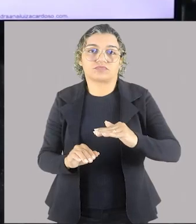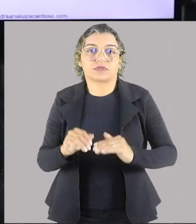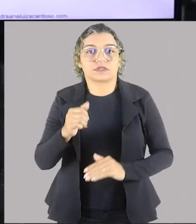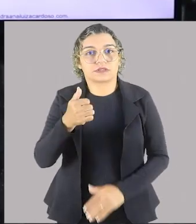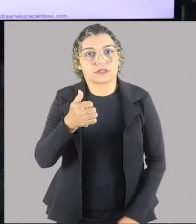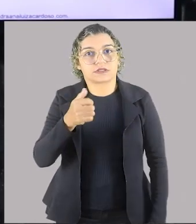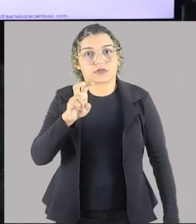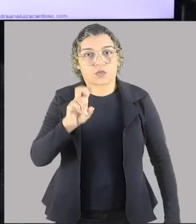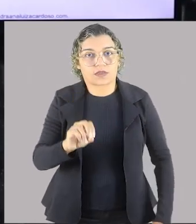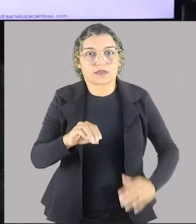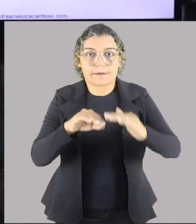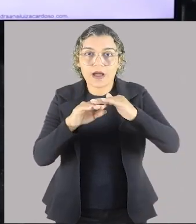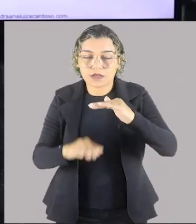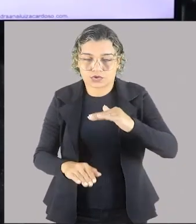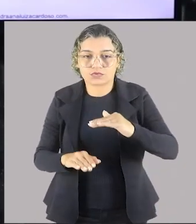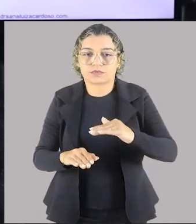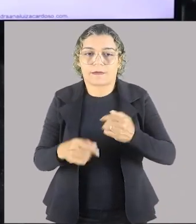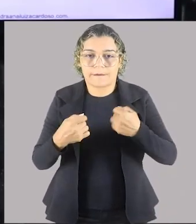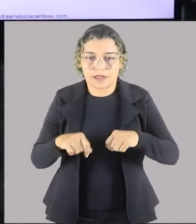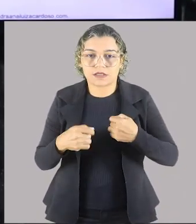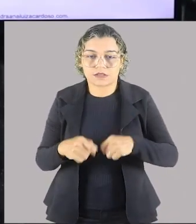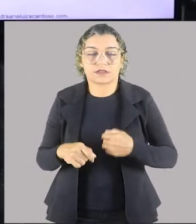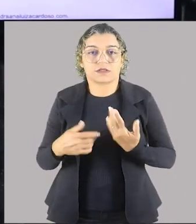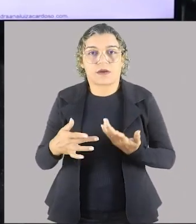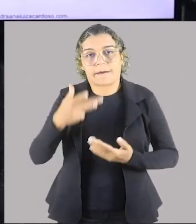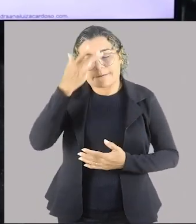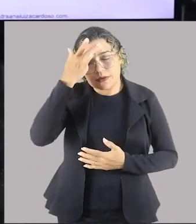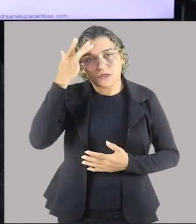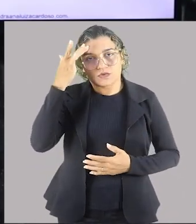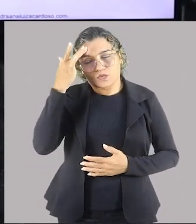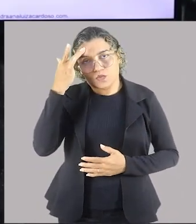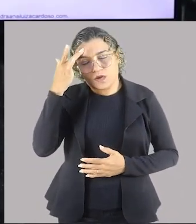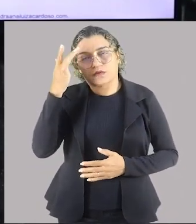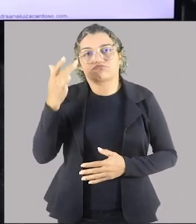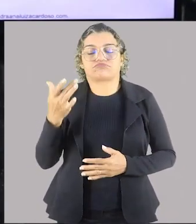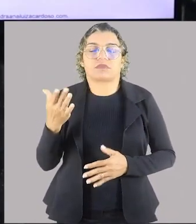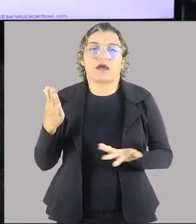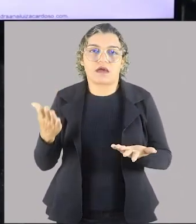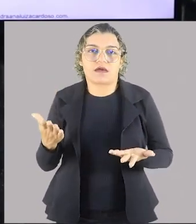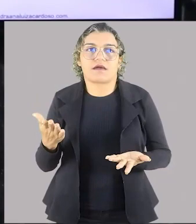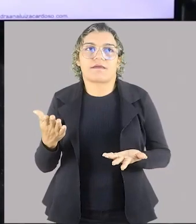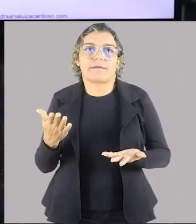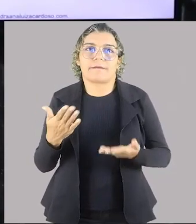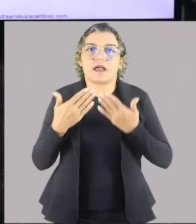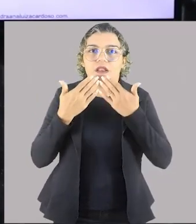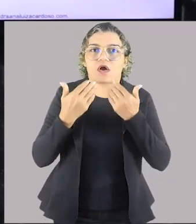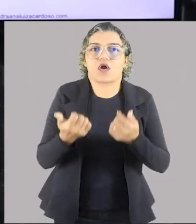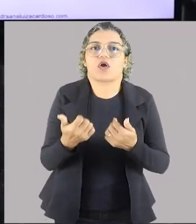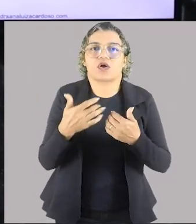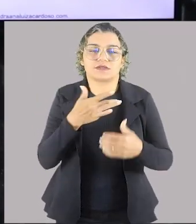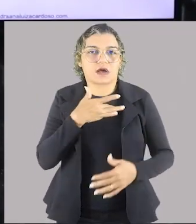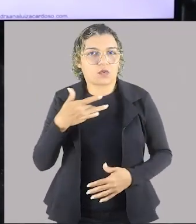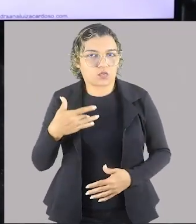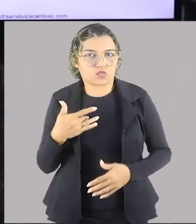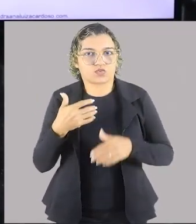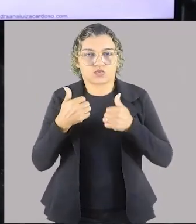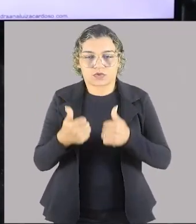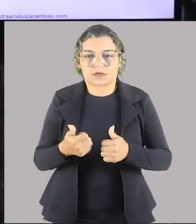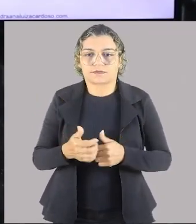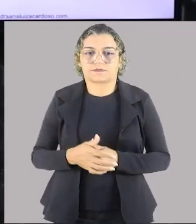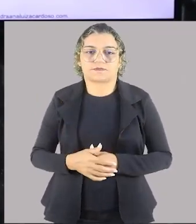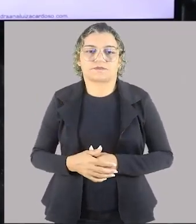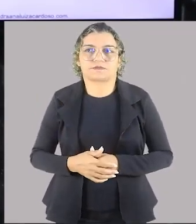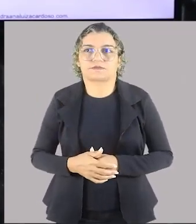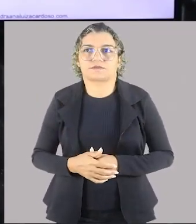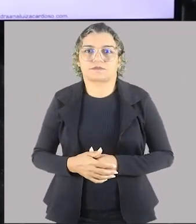150. E aí esse indivíduo ele vai estar reduzindo o risco dele de ter várias comorbidades. Deixa eu